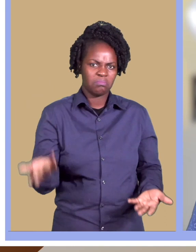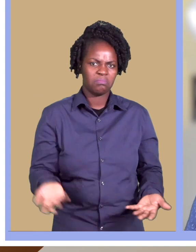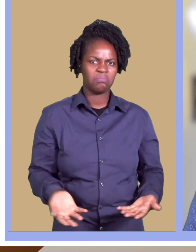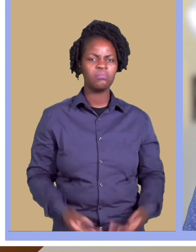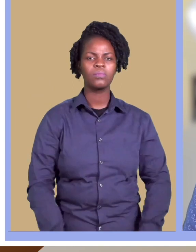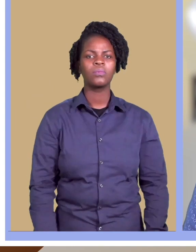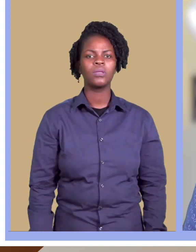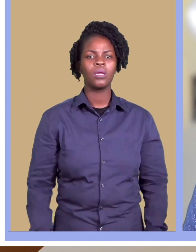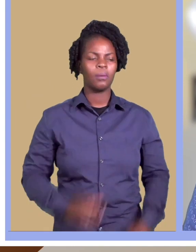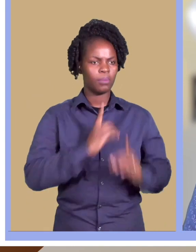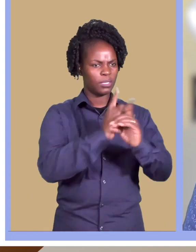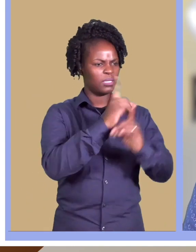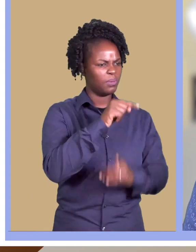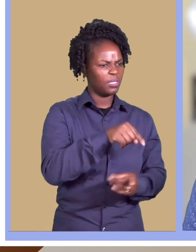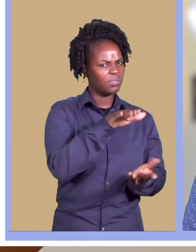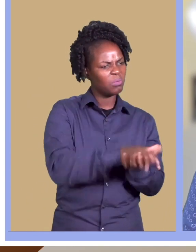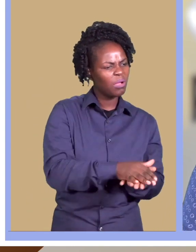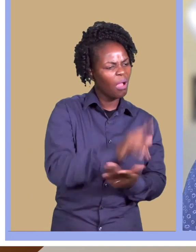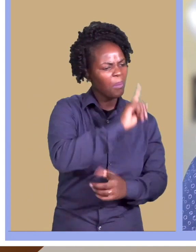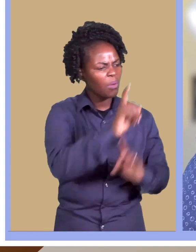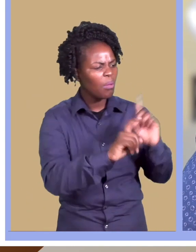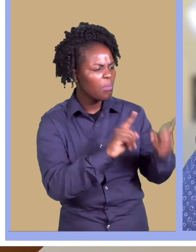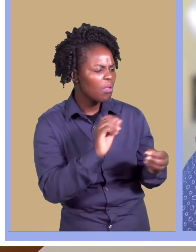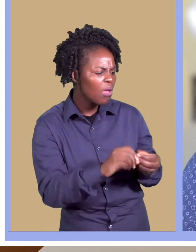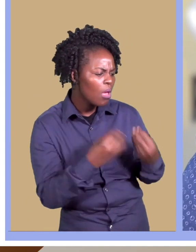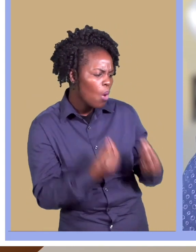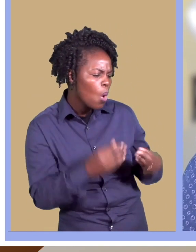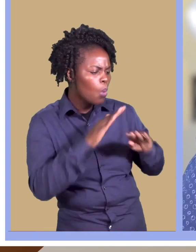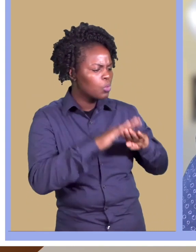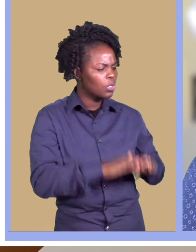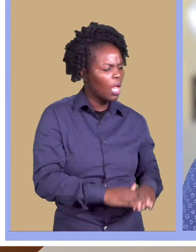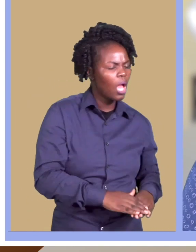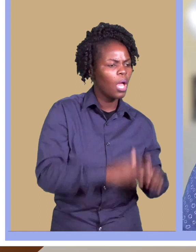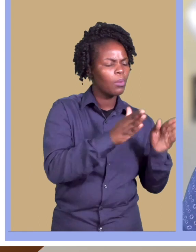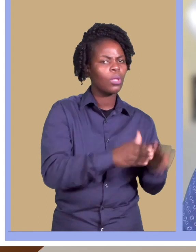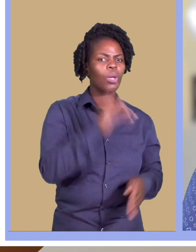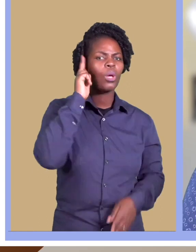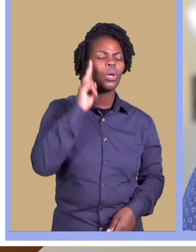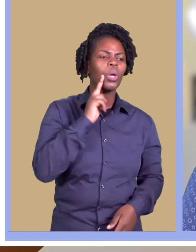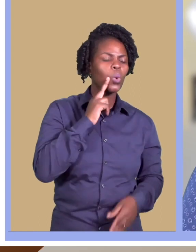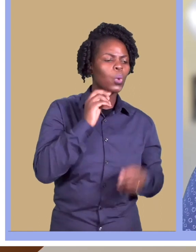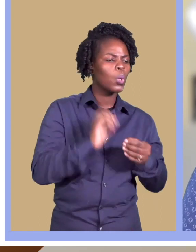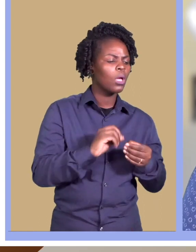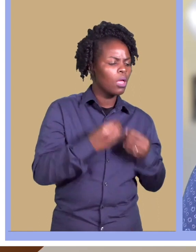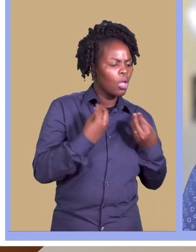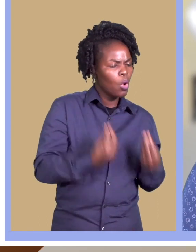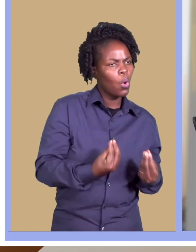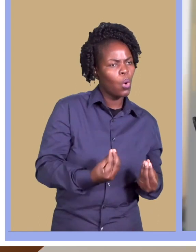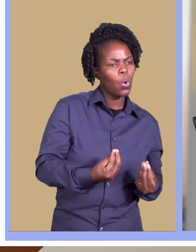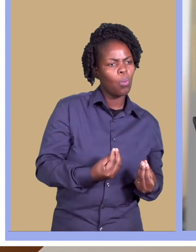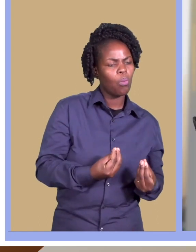ido nesses lugares por forma a saber como é que pessoas com deficiência auditiva têm se virado, passa a expressão, nesses